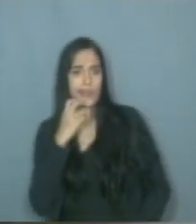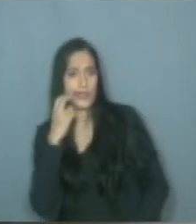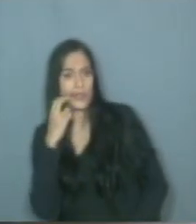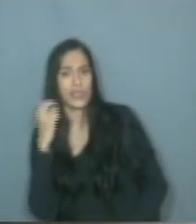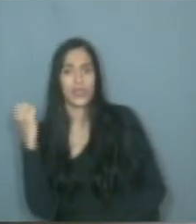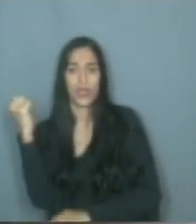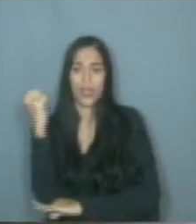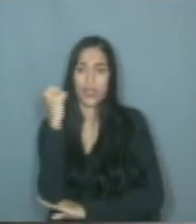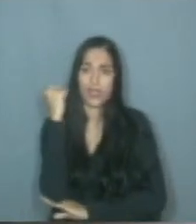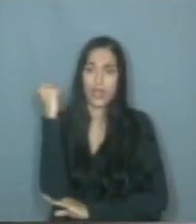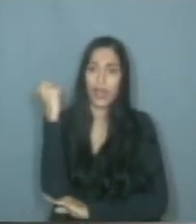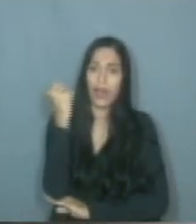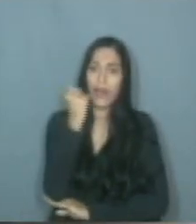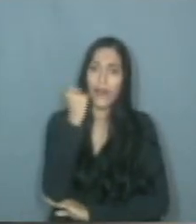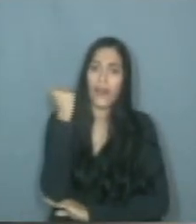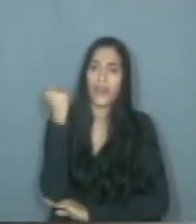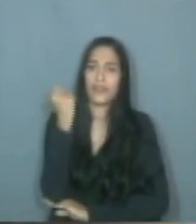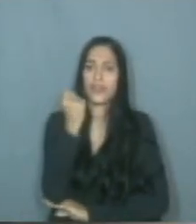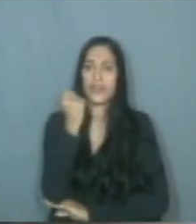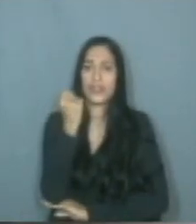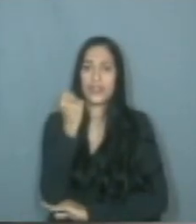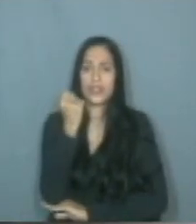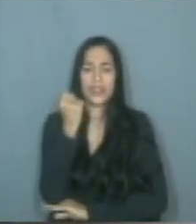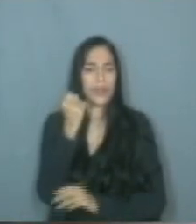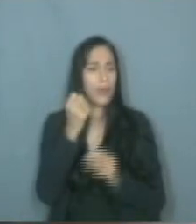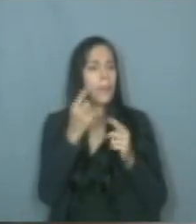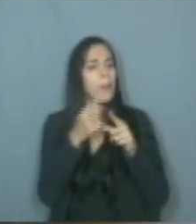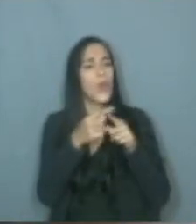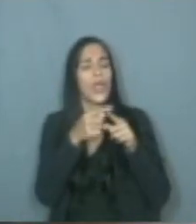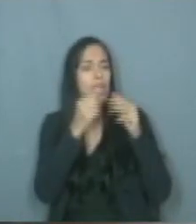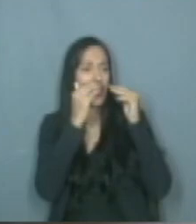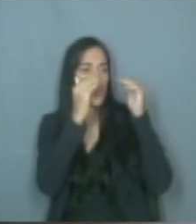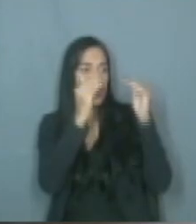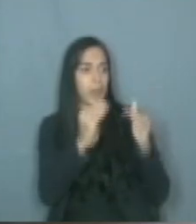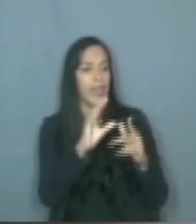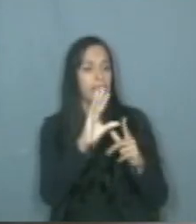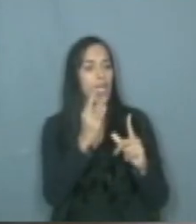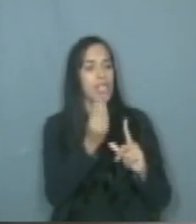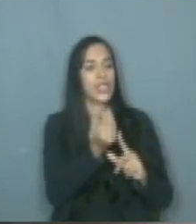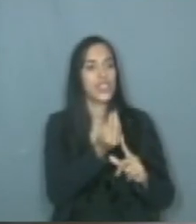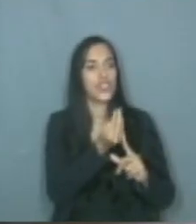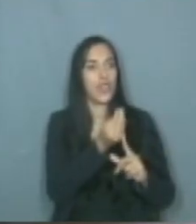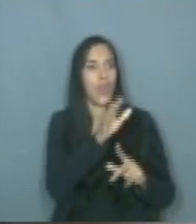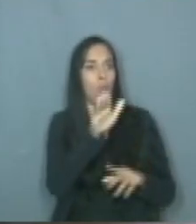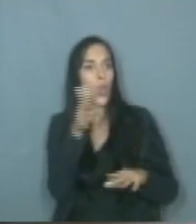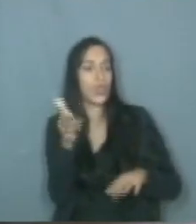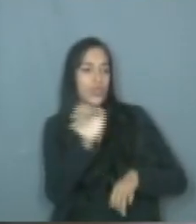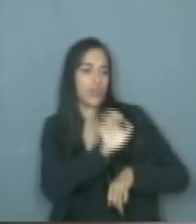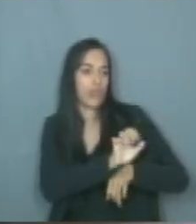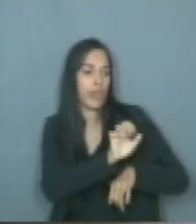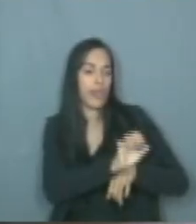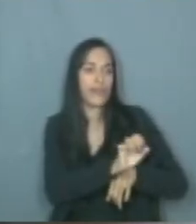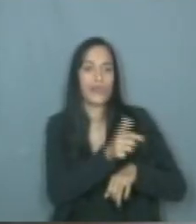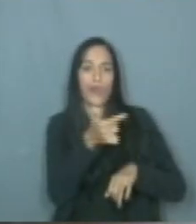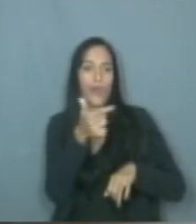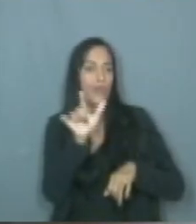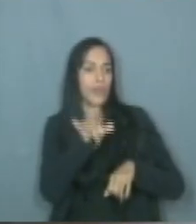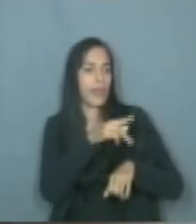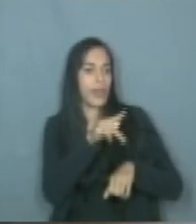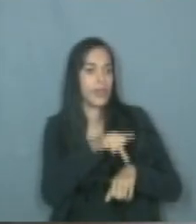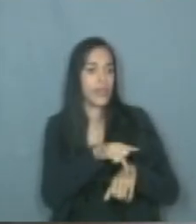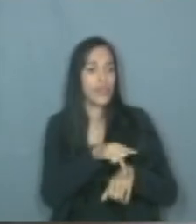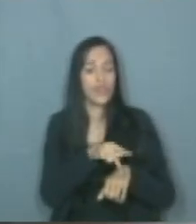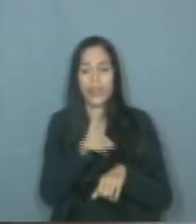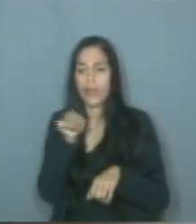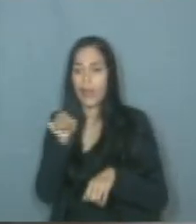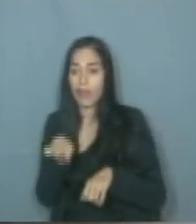grave. Por que é que nós tratamos com mais respeito artistas que vêm de fora do que nossas próprias manifestações